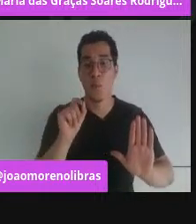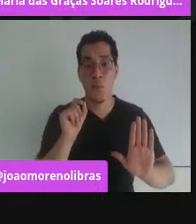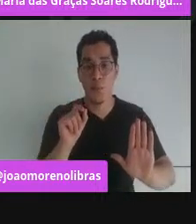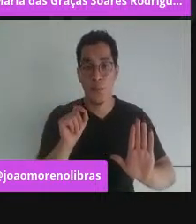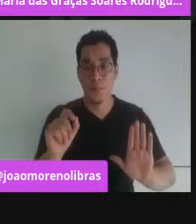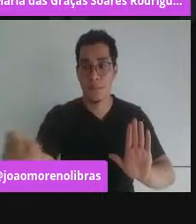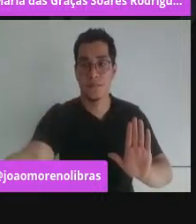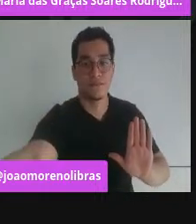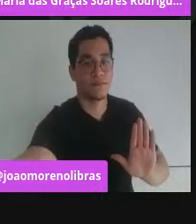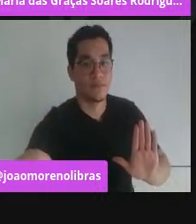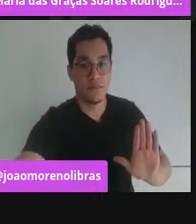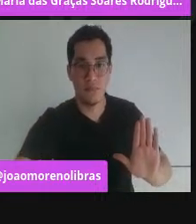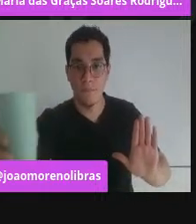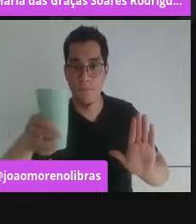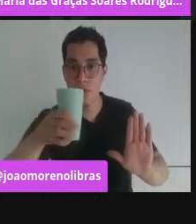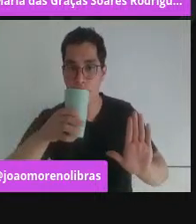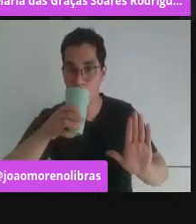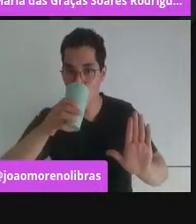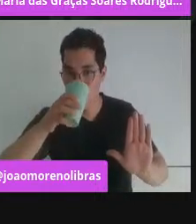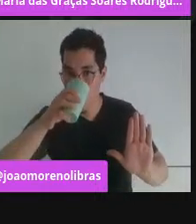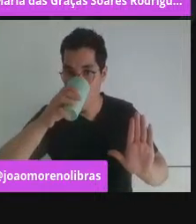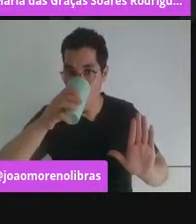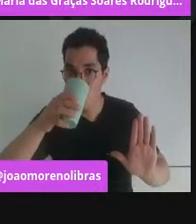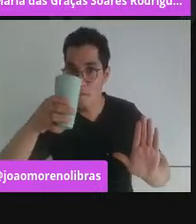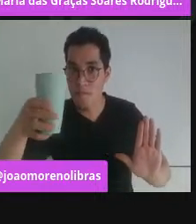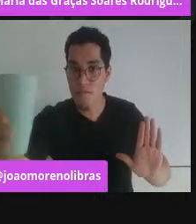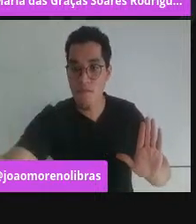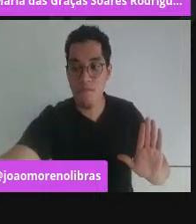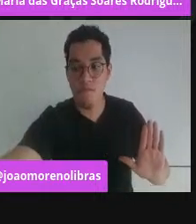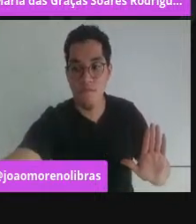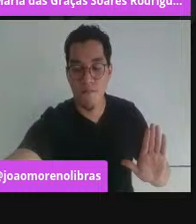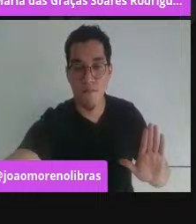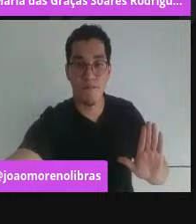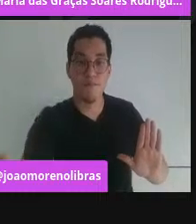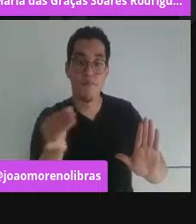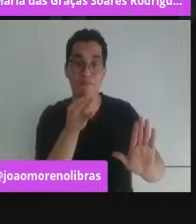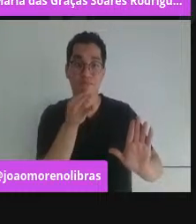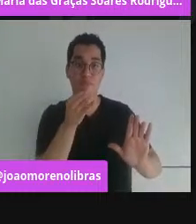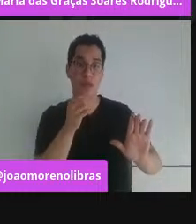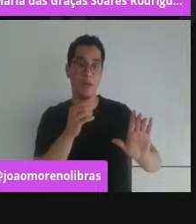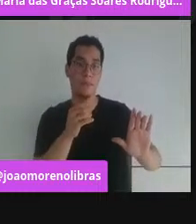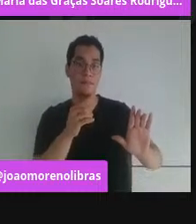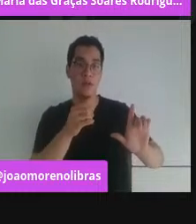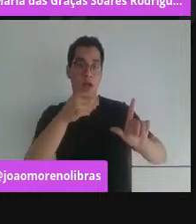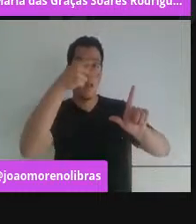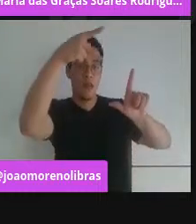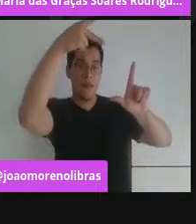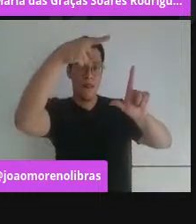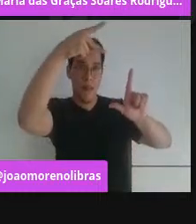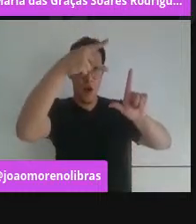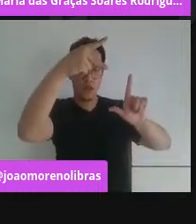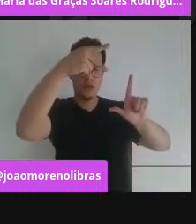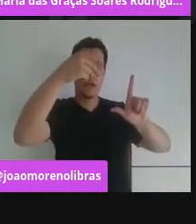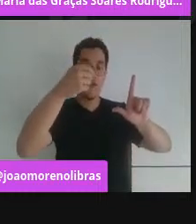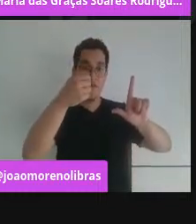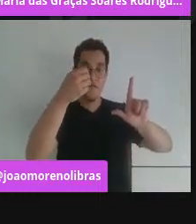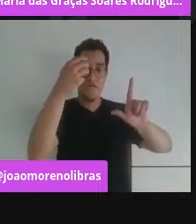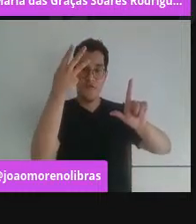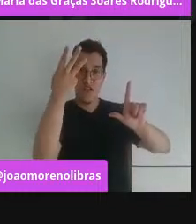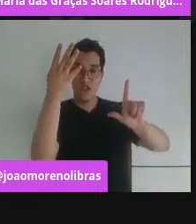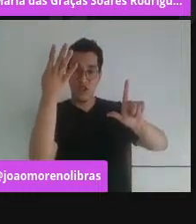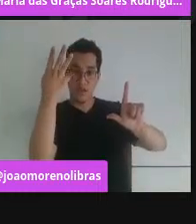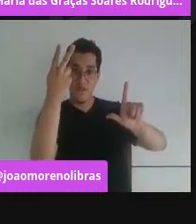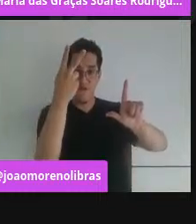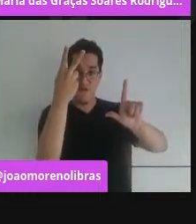aí, há 2 com 13 páginas, aliás, há 2 com 23 páginas a mais.